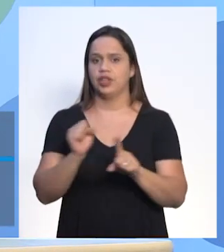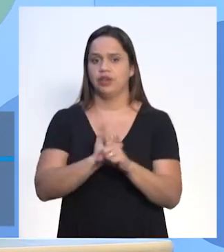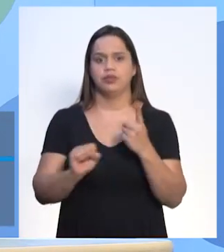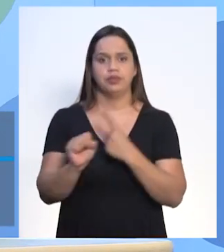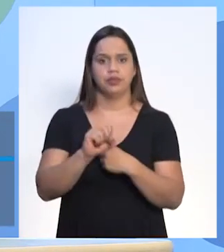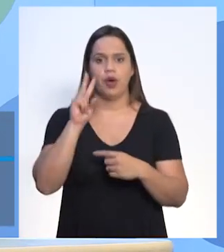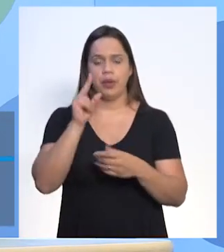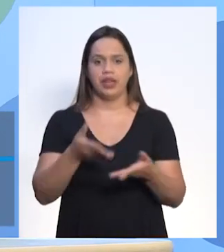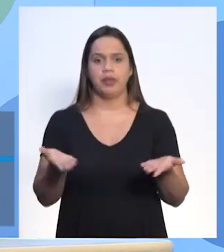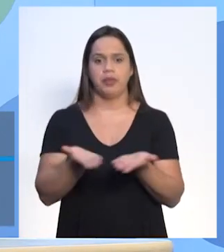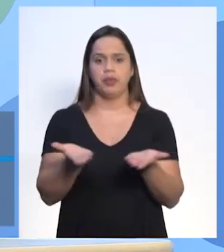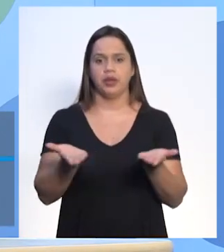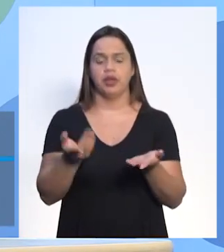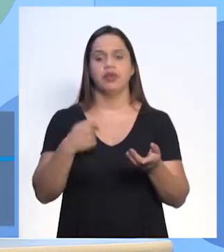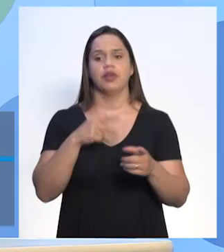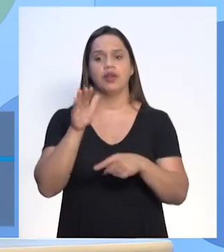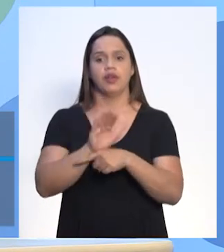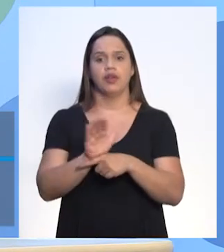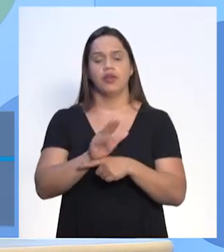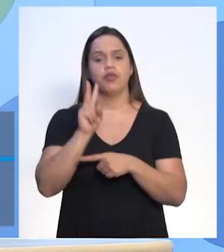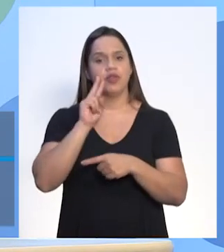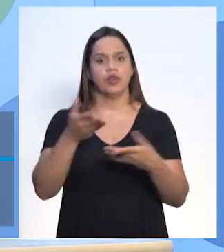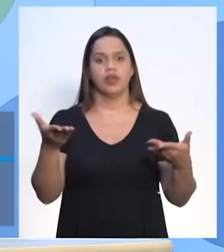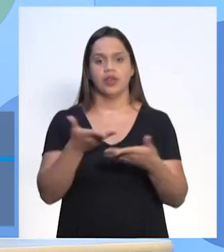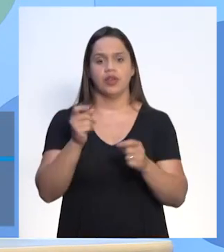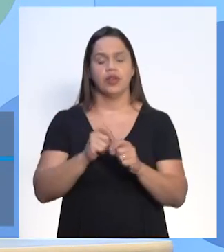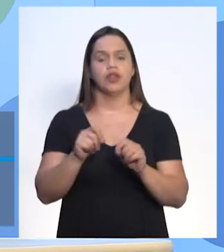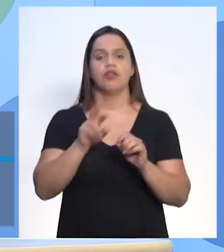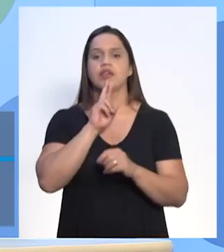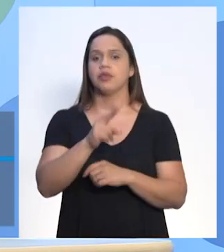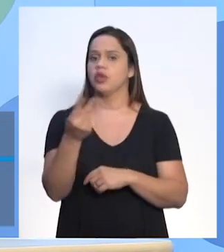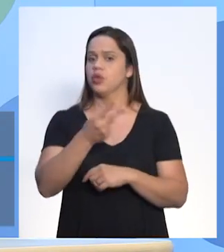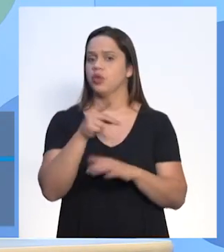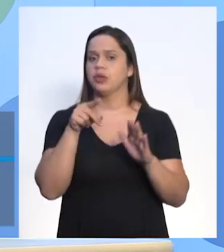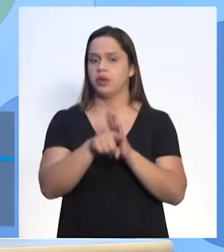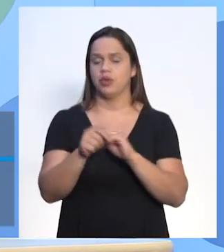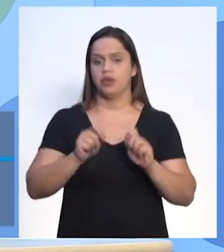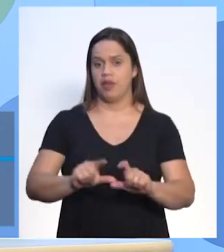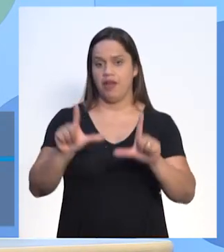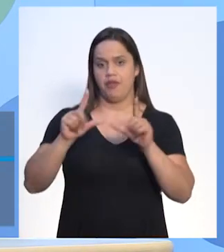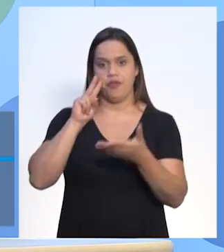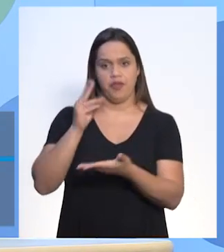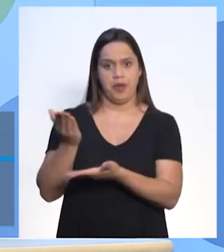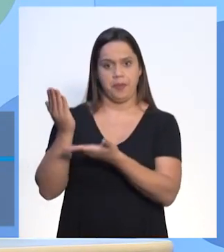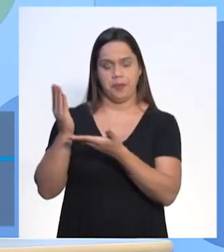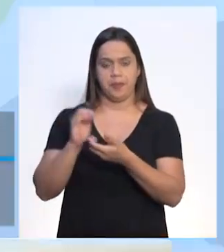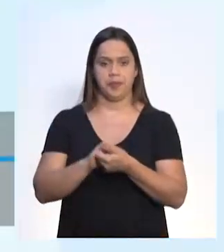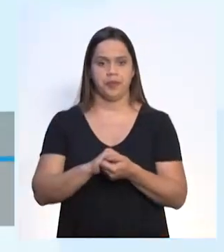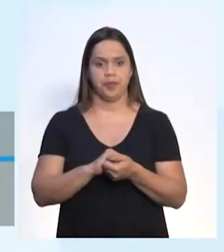no nosso vídeo que a gente acabou de ver, vocês vão responder 2 perguntinhas que vão aparecer na tela agora.